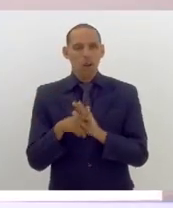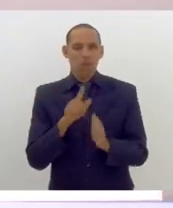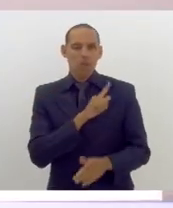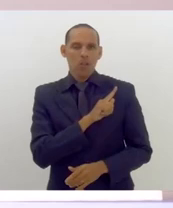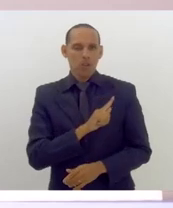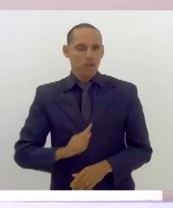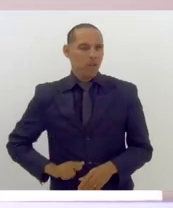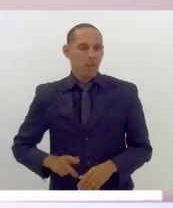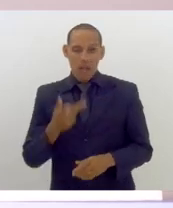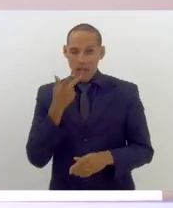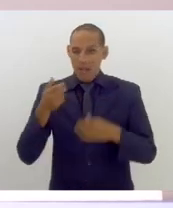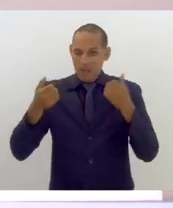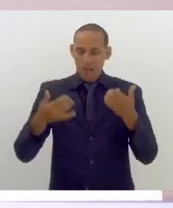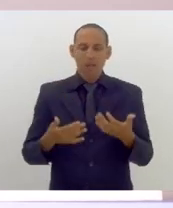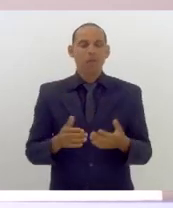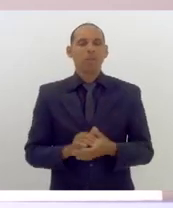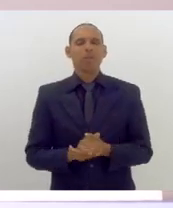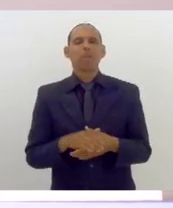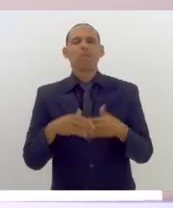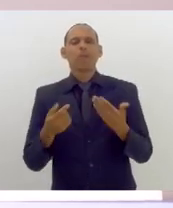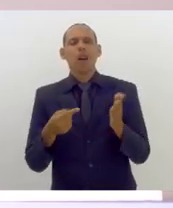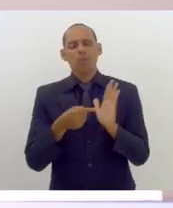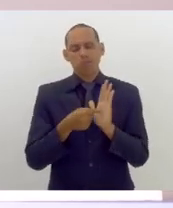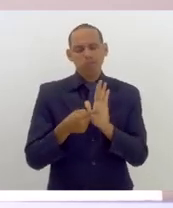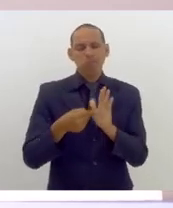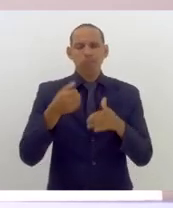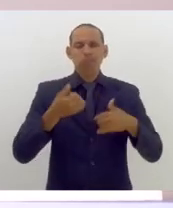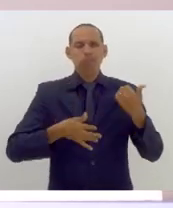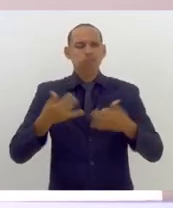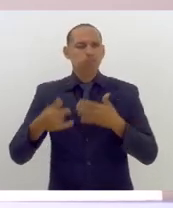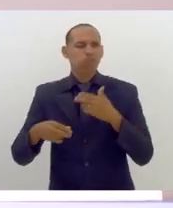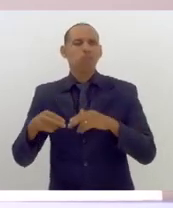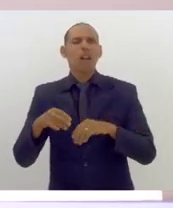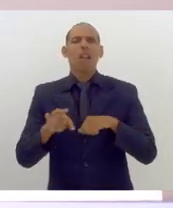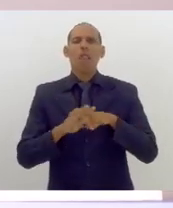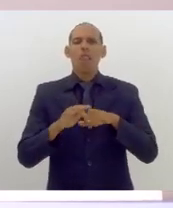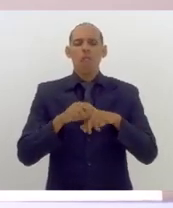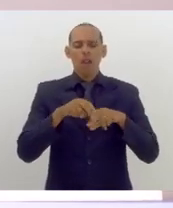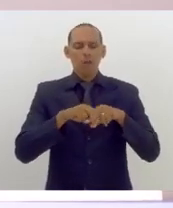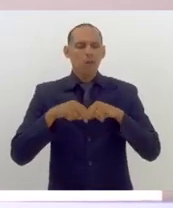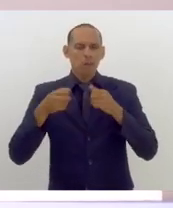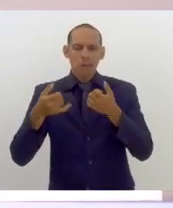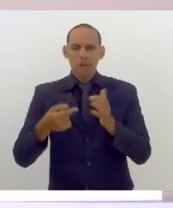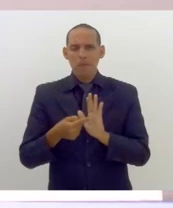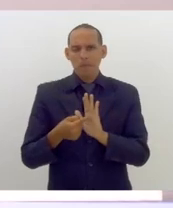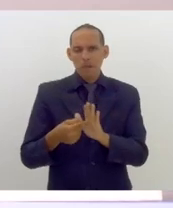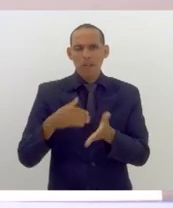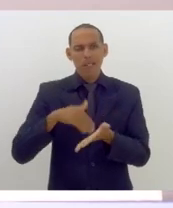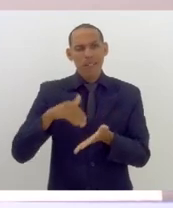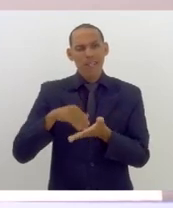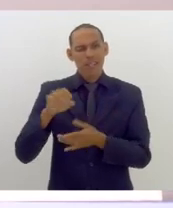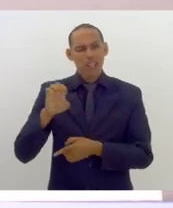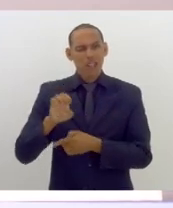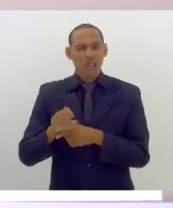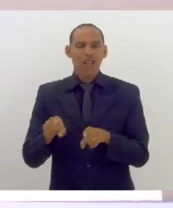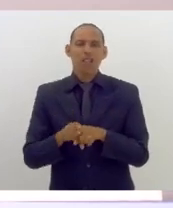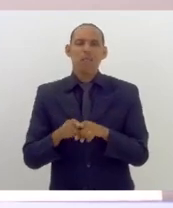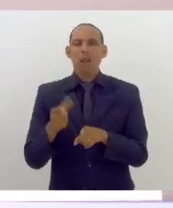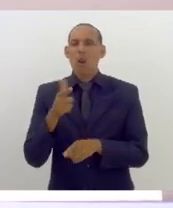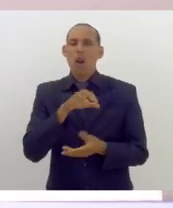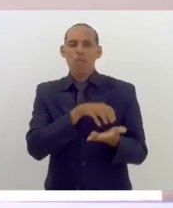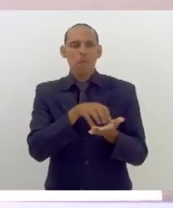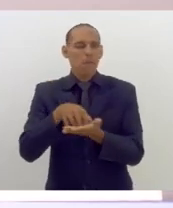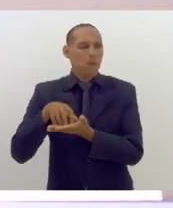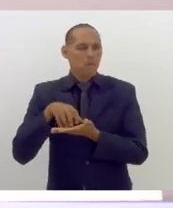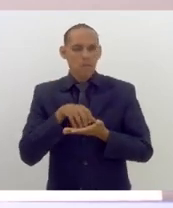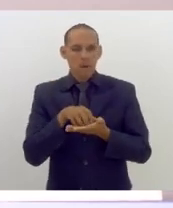diz o seguinte diante das disposições modificativas técnicas apresentadas e demais órgãos